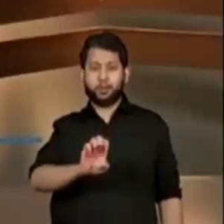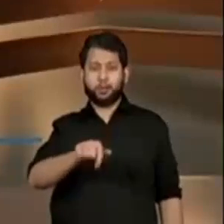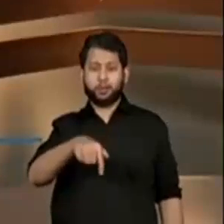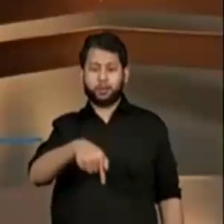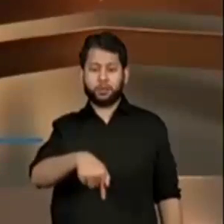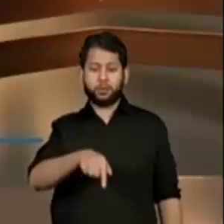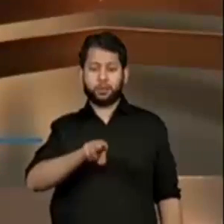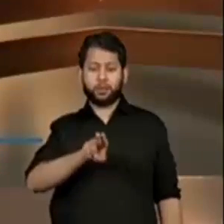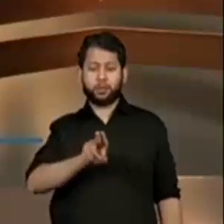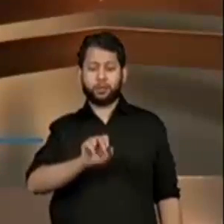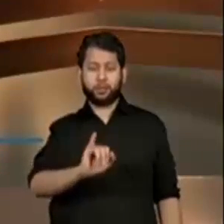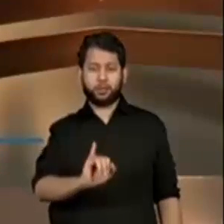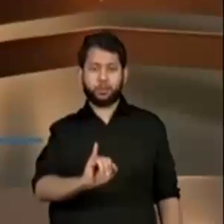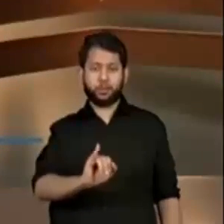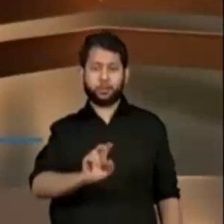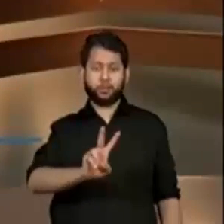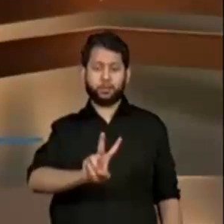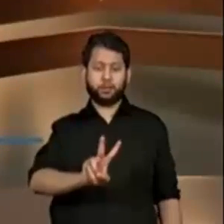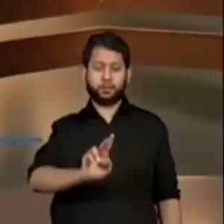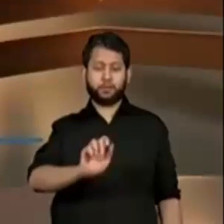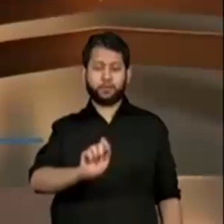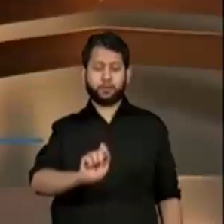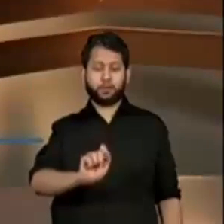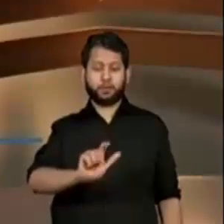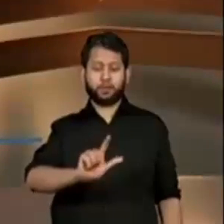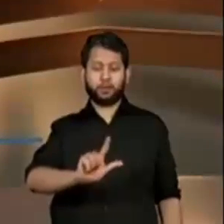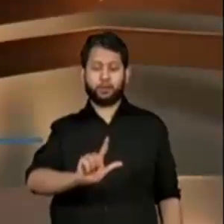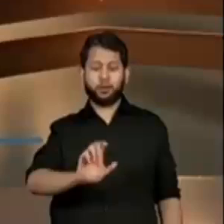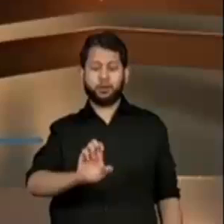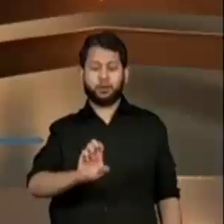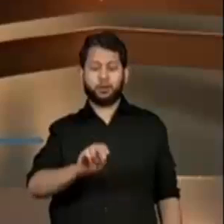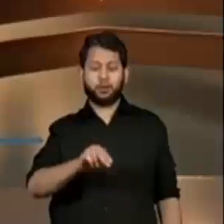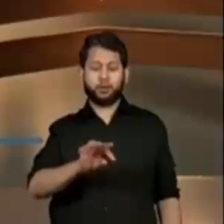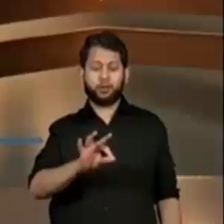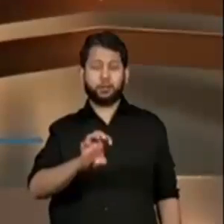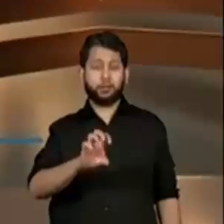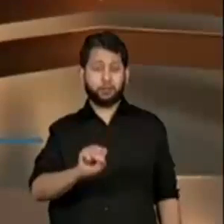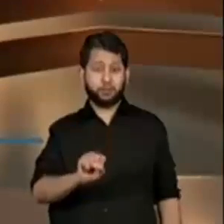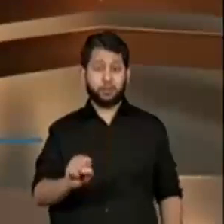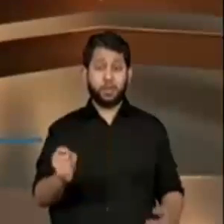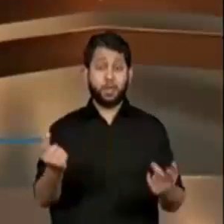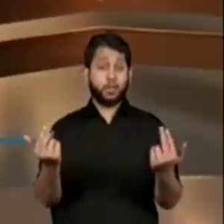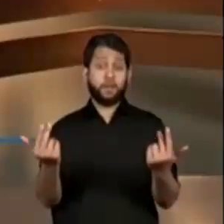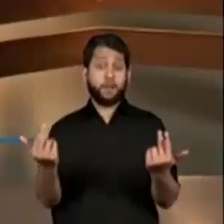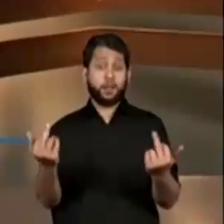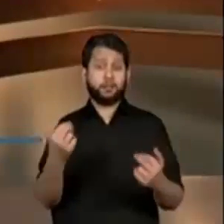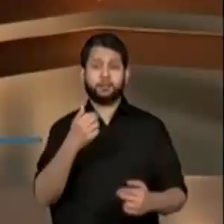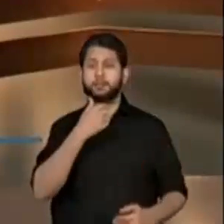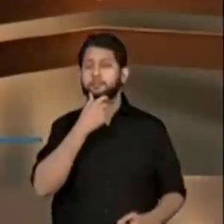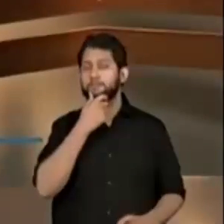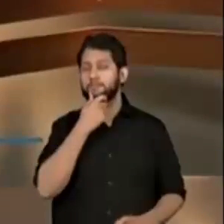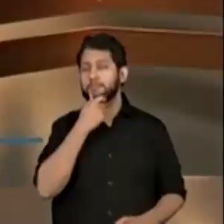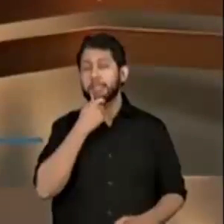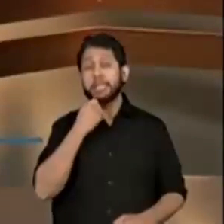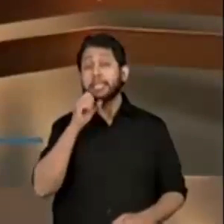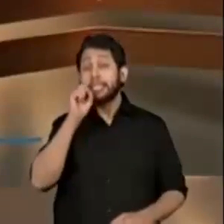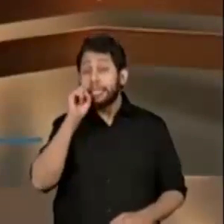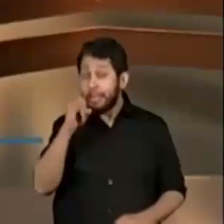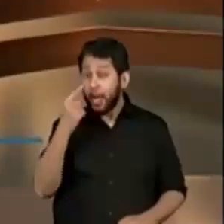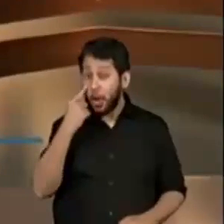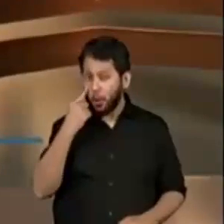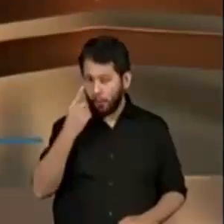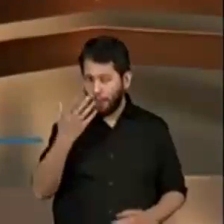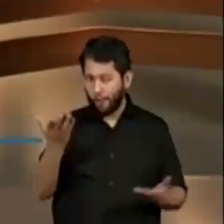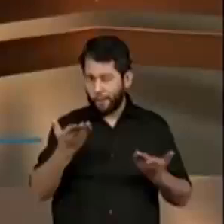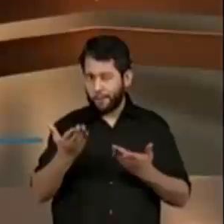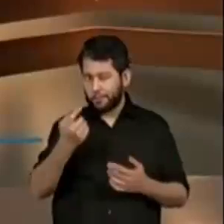entendeu. Agora eu tenho uma pergunta. Mas e se eu somar, adicionar 10 em cada